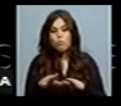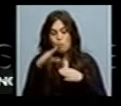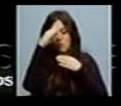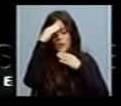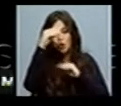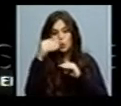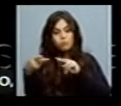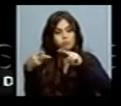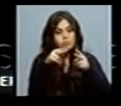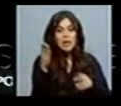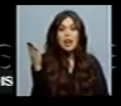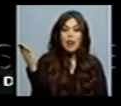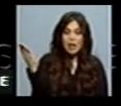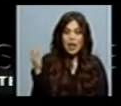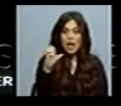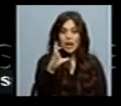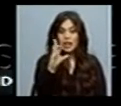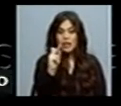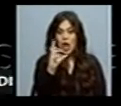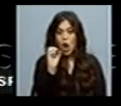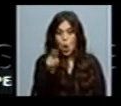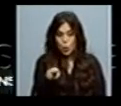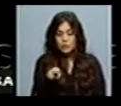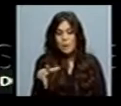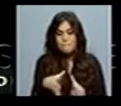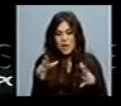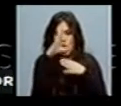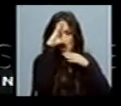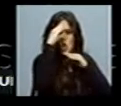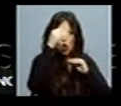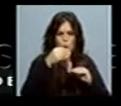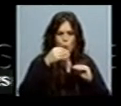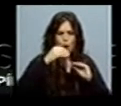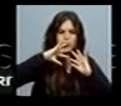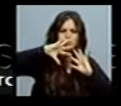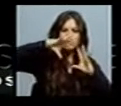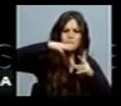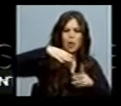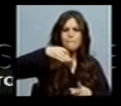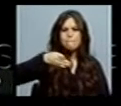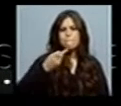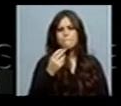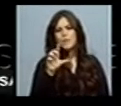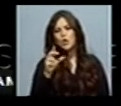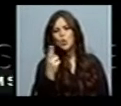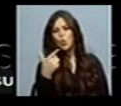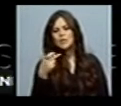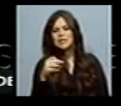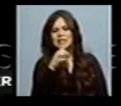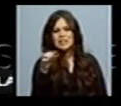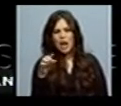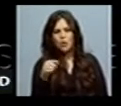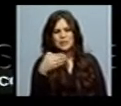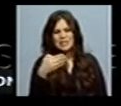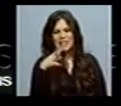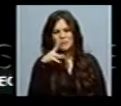para esta, Caronte. Caronte é a maior Lua que orbita Plutão e eles fazem um par lindíssimo. Orbitam a cerca de 17 mil quilómetros um do outro.